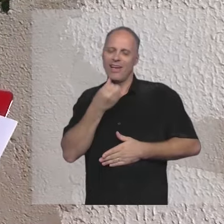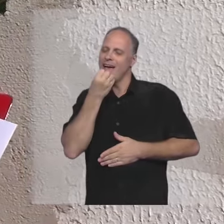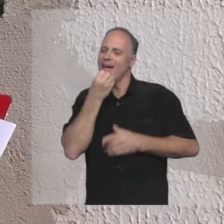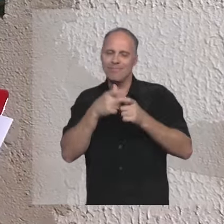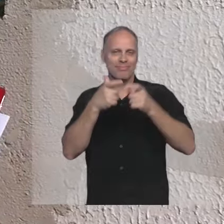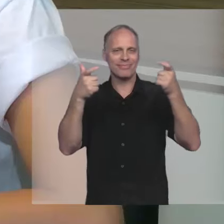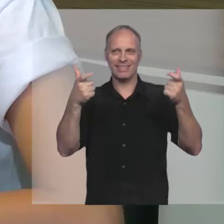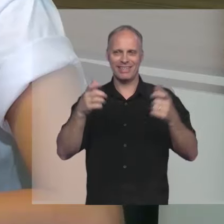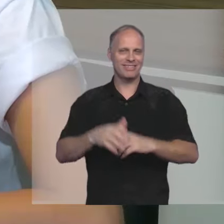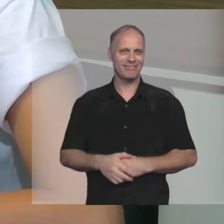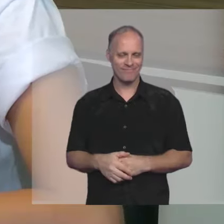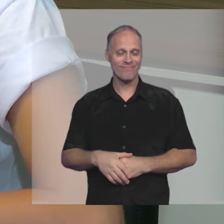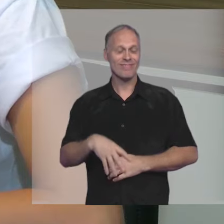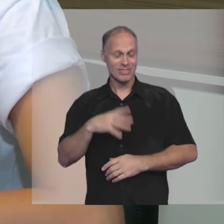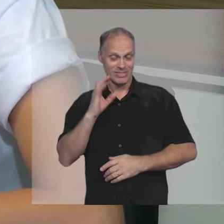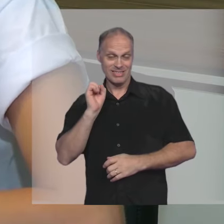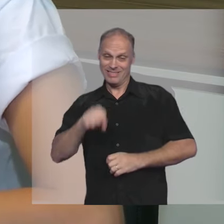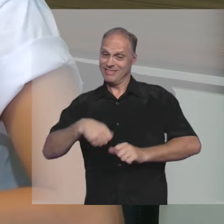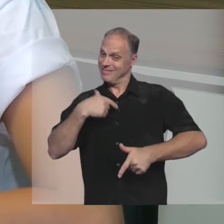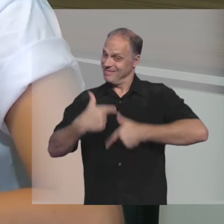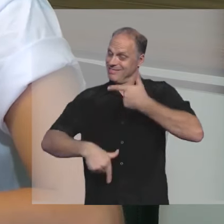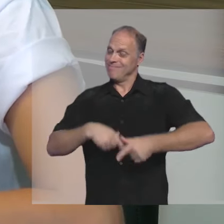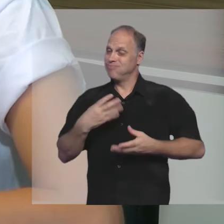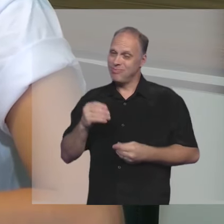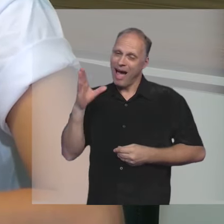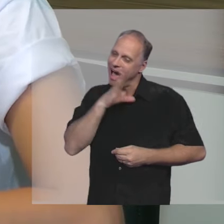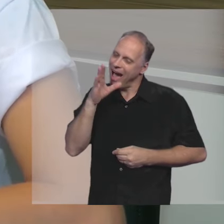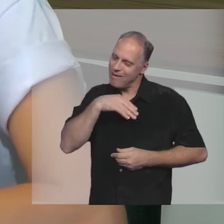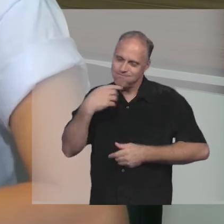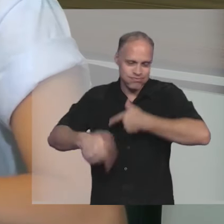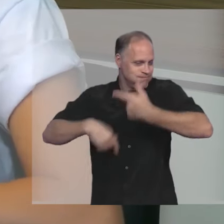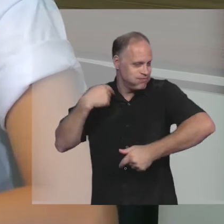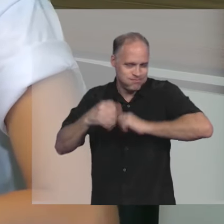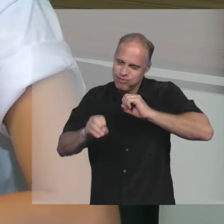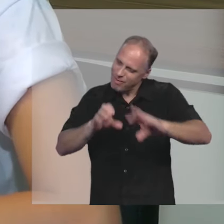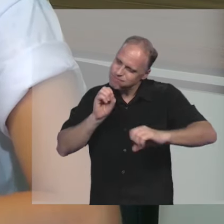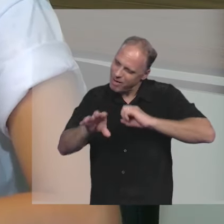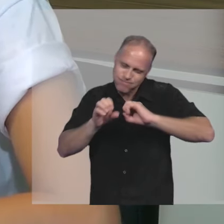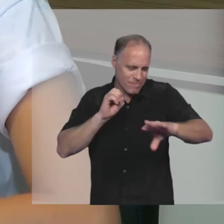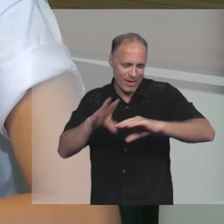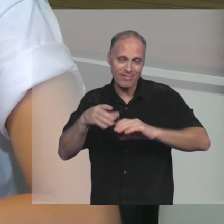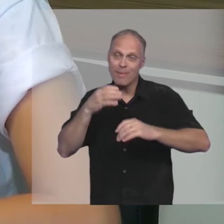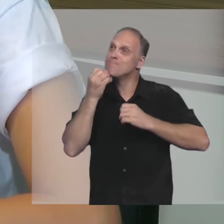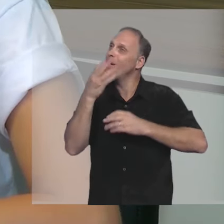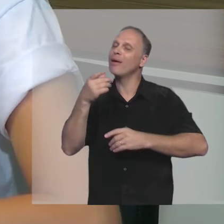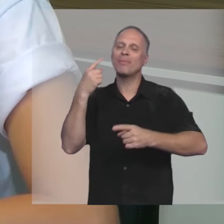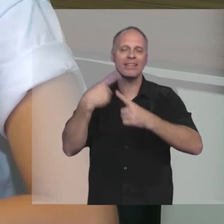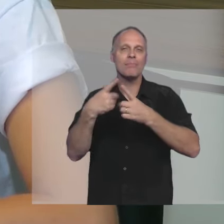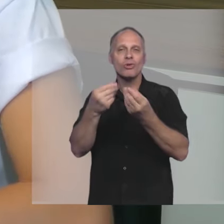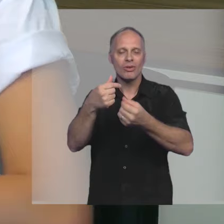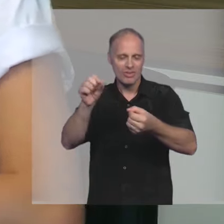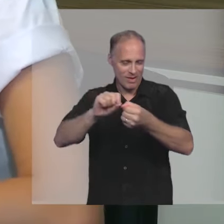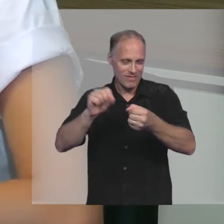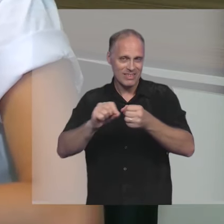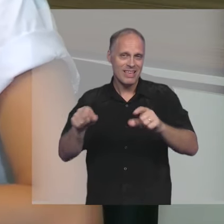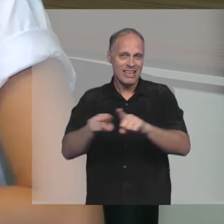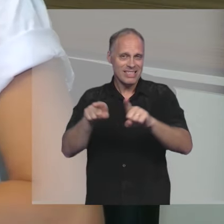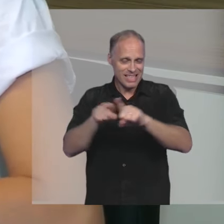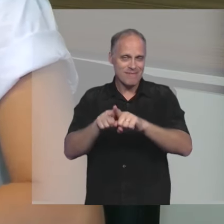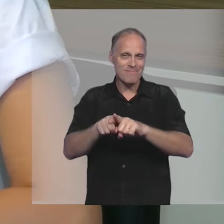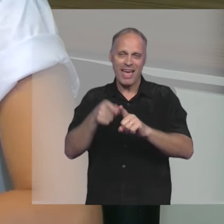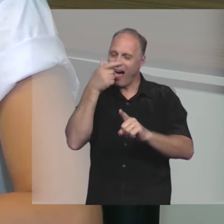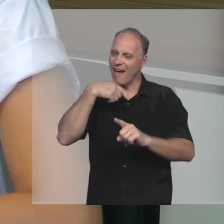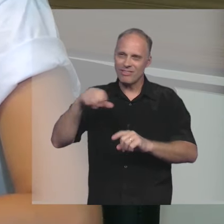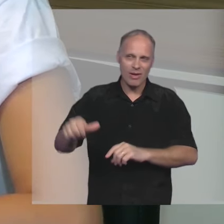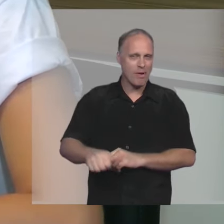é unânime. É corrido, a gente, graças a Deus, né, porque tem bastante coisa para fazer. Eu acho que até o